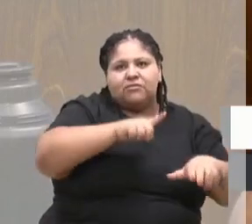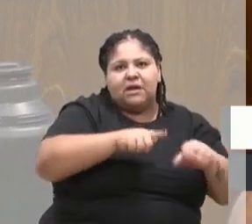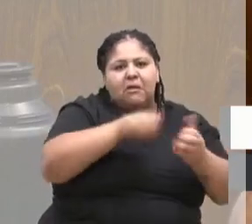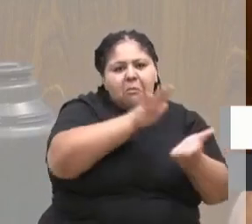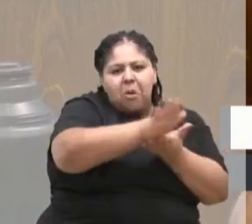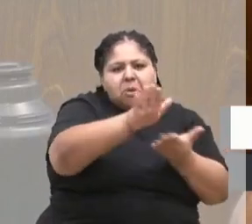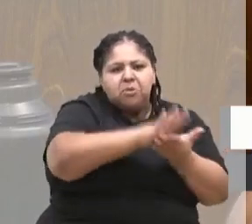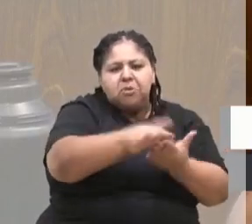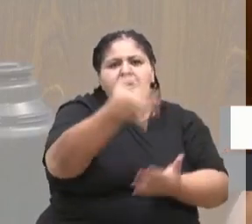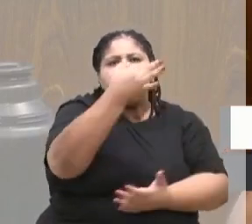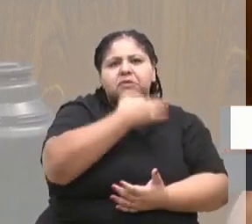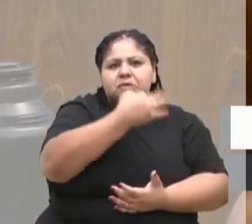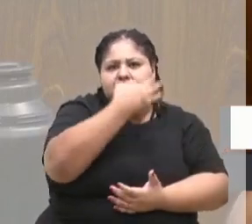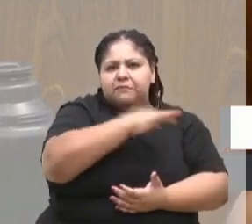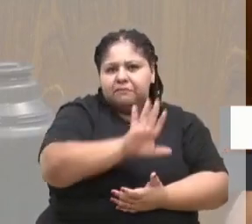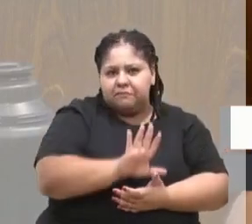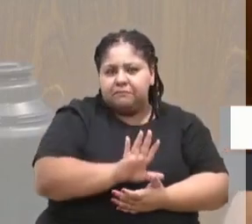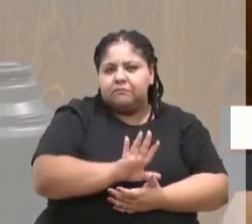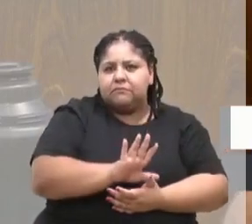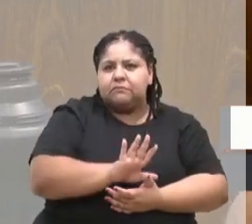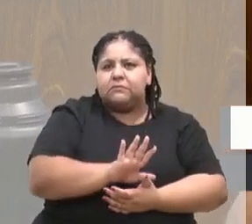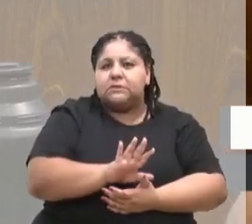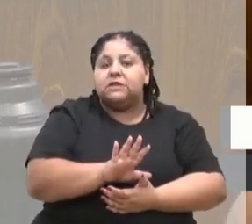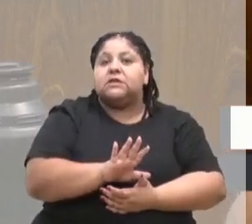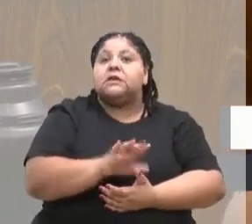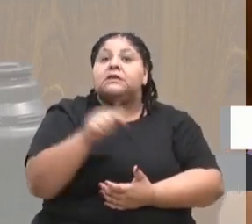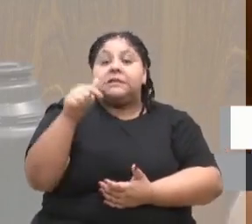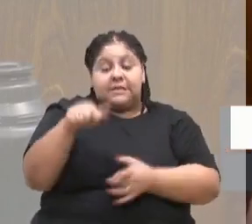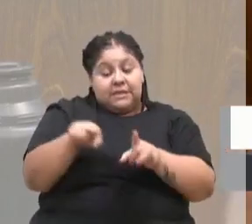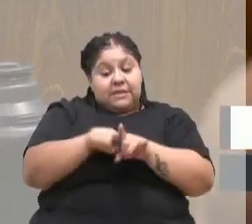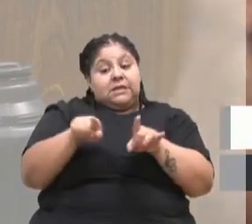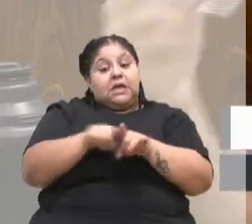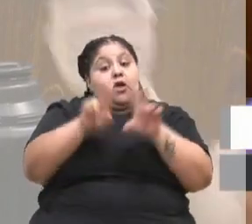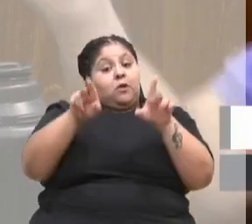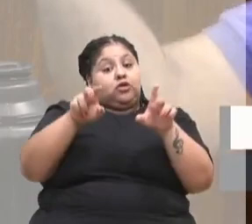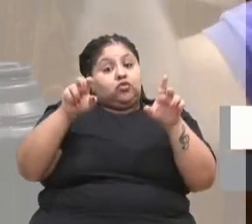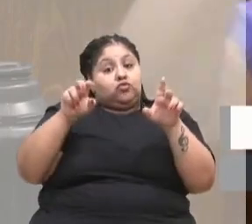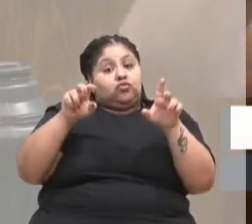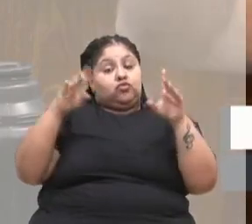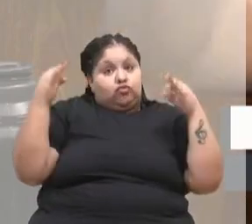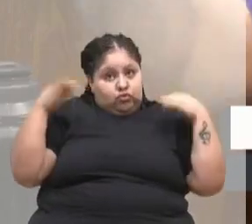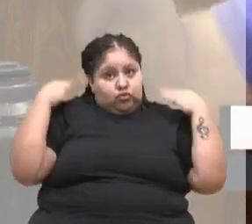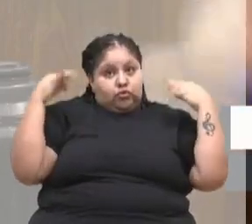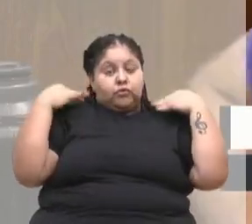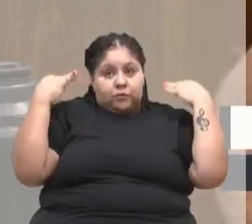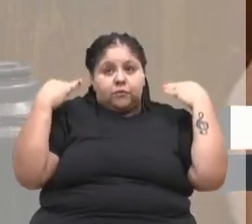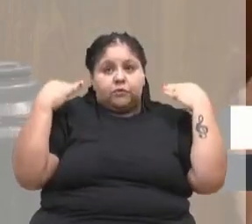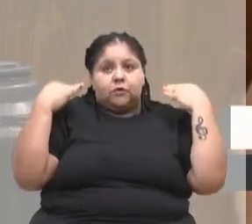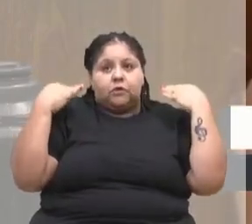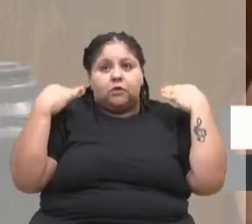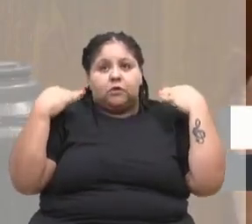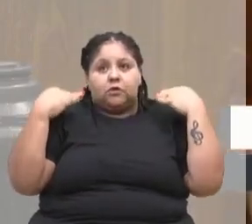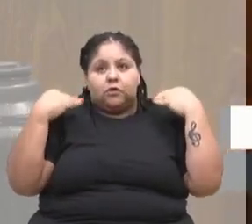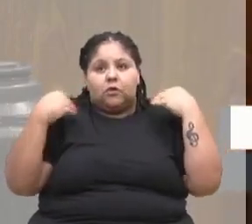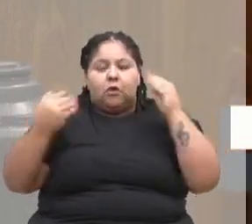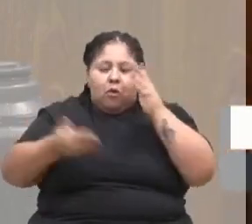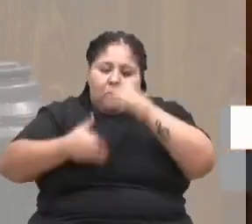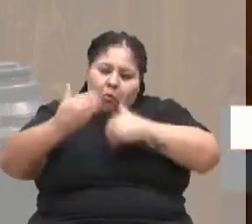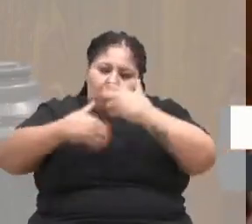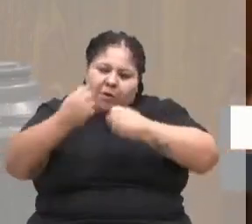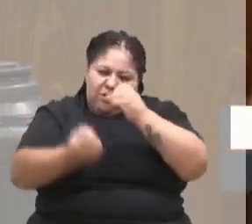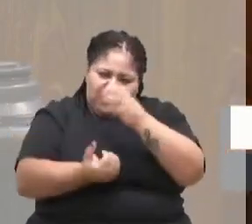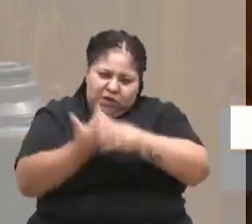acha que atenta para uma questão importante, que é do turismo. Quando se criou, quando se asfaltou a Estrada do